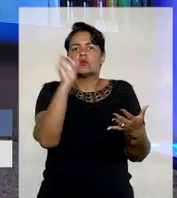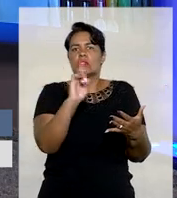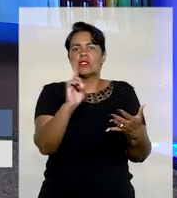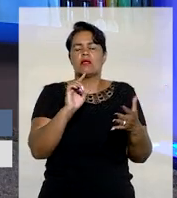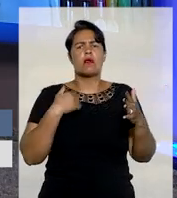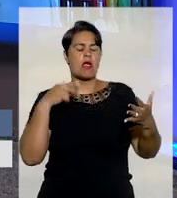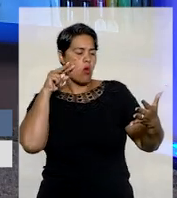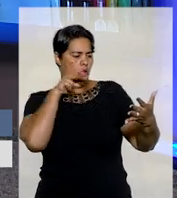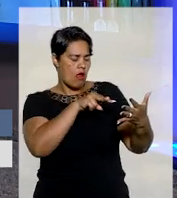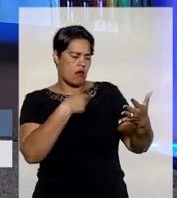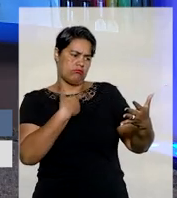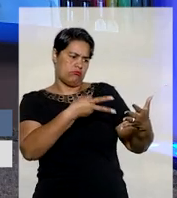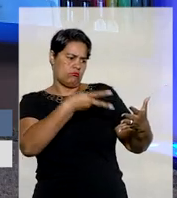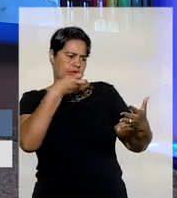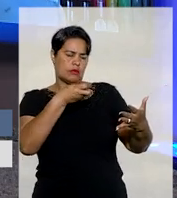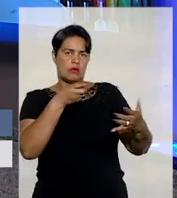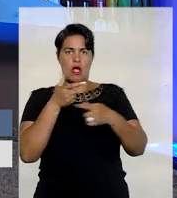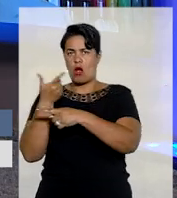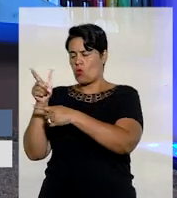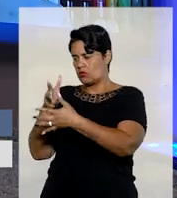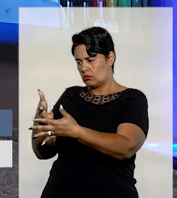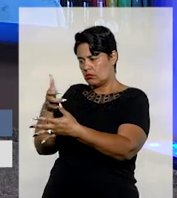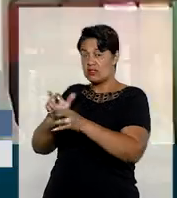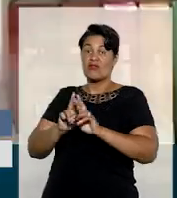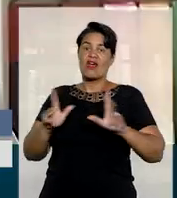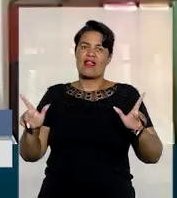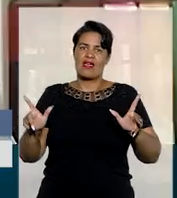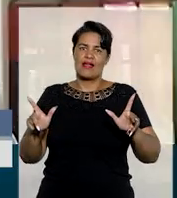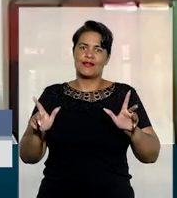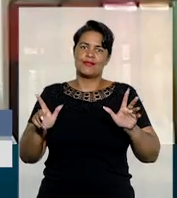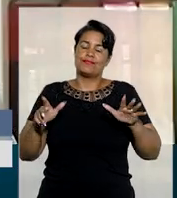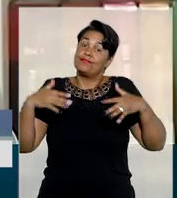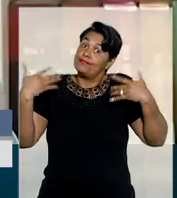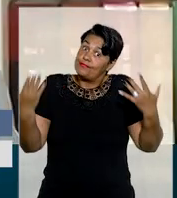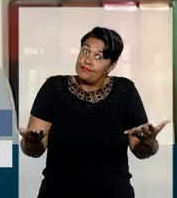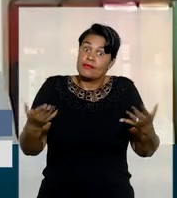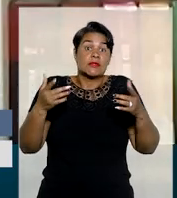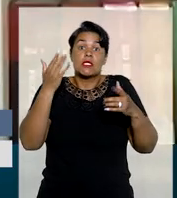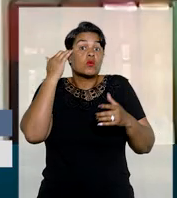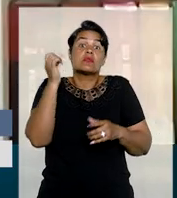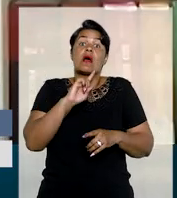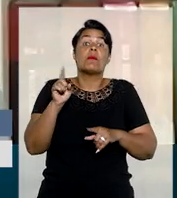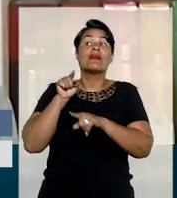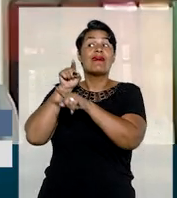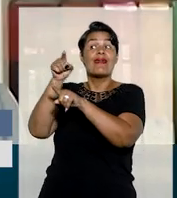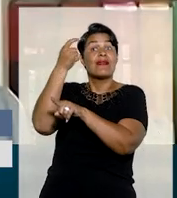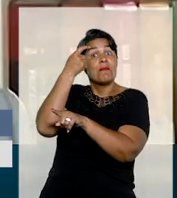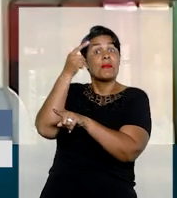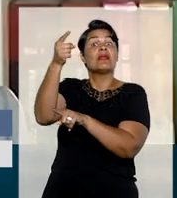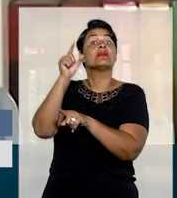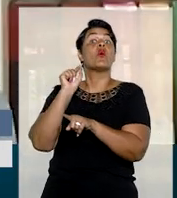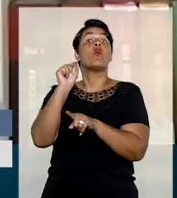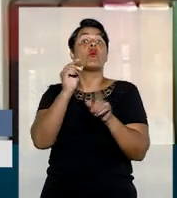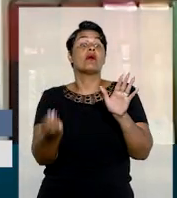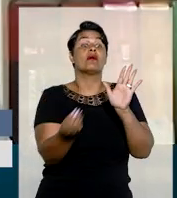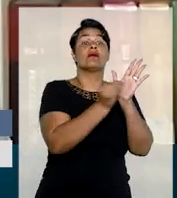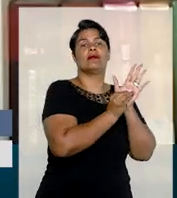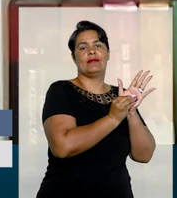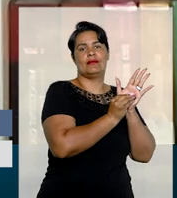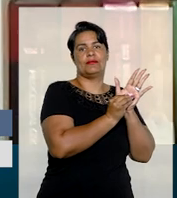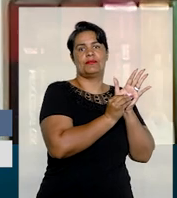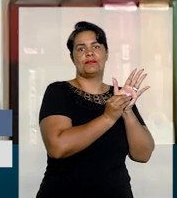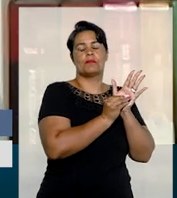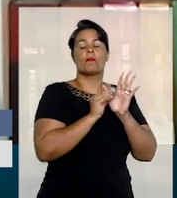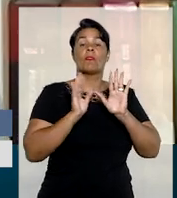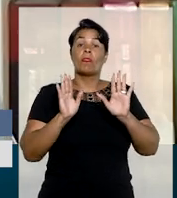e do contexto em que essa palavra foi usada na decisão, não se consegue saber em qual sentido o juiz a está utilizando. Mas